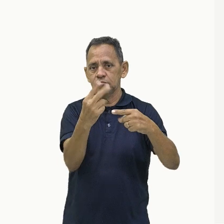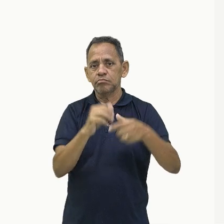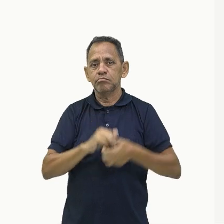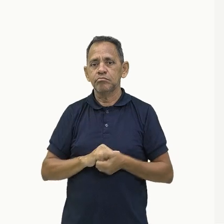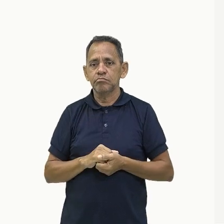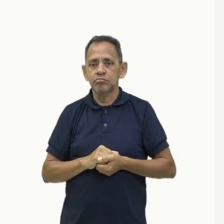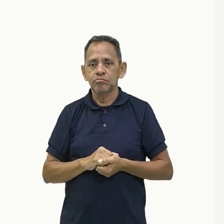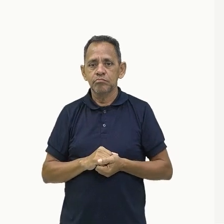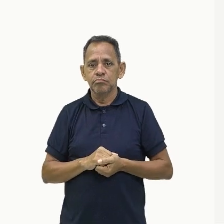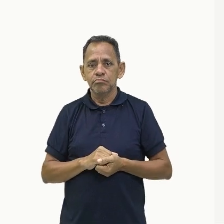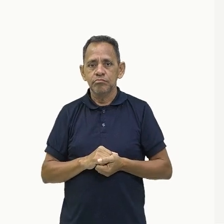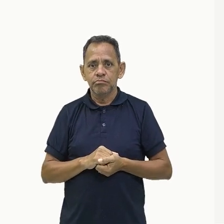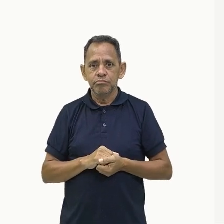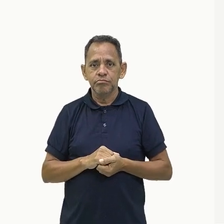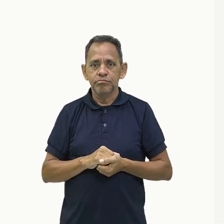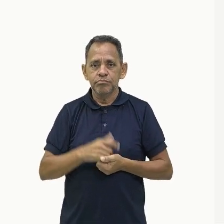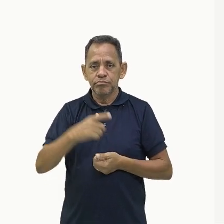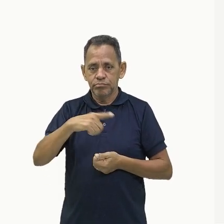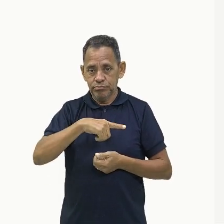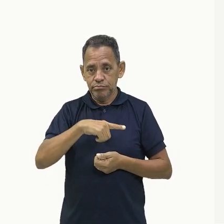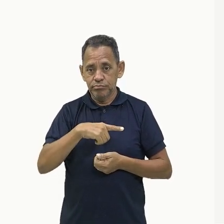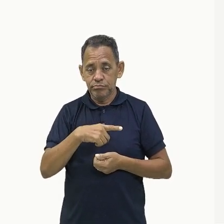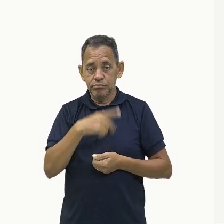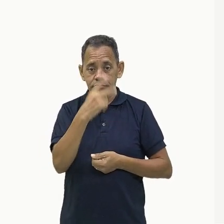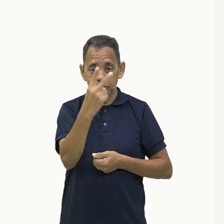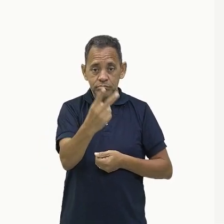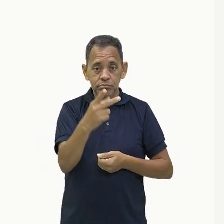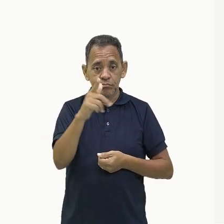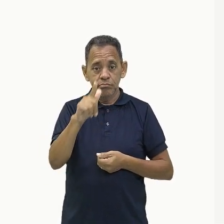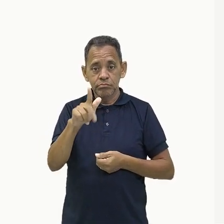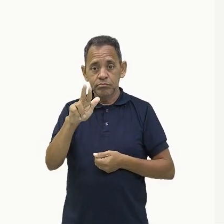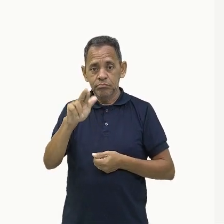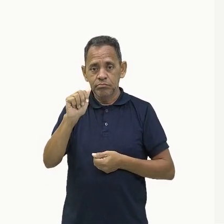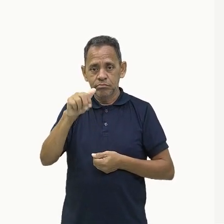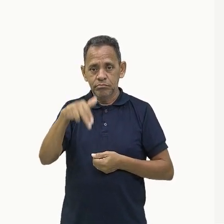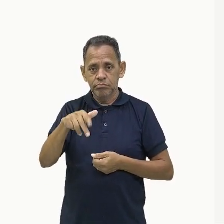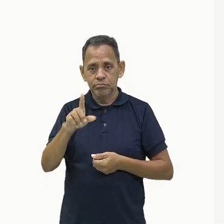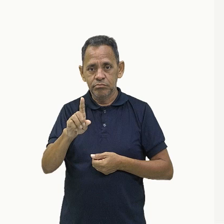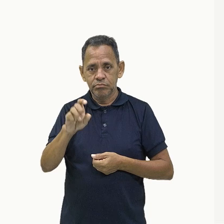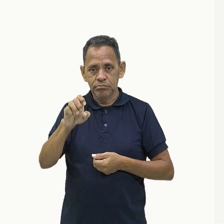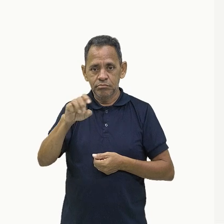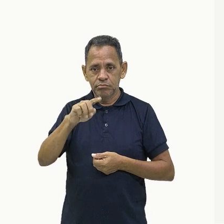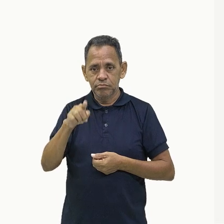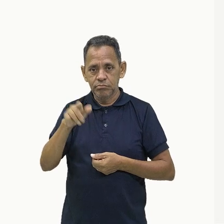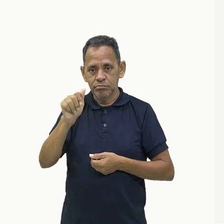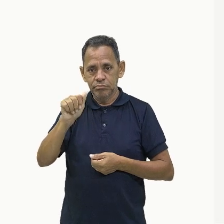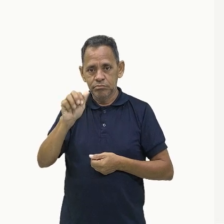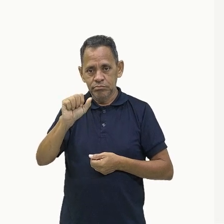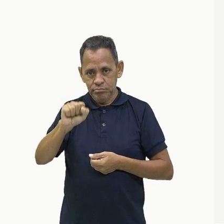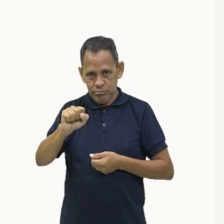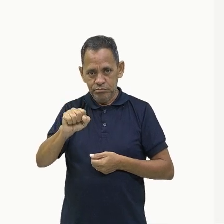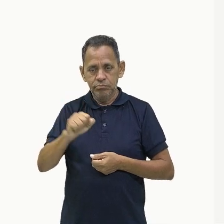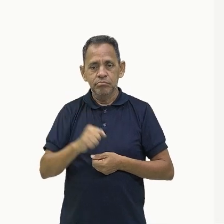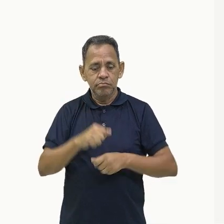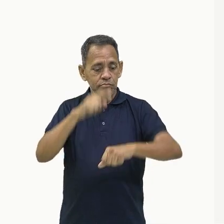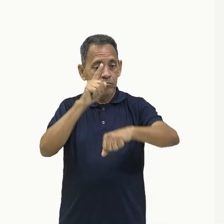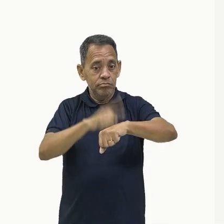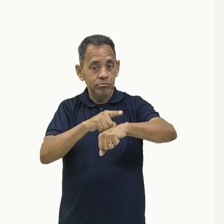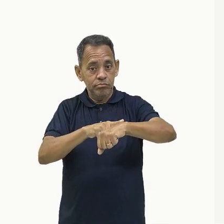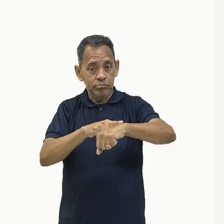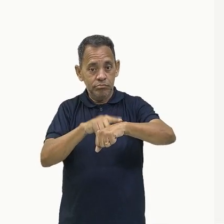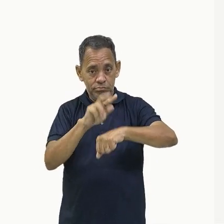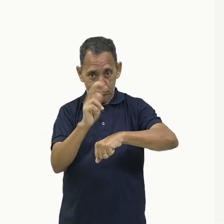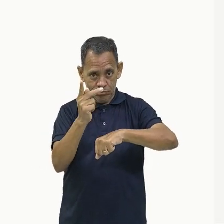nós temos duas grandezas, que é o tempo, né, que foi dado em hora, e a